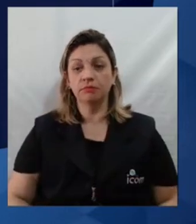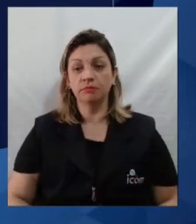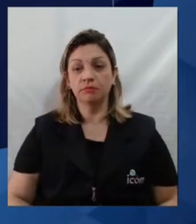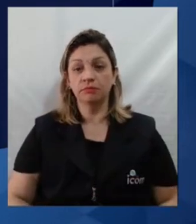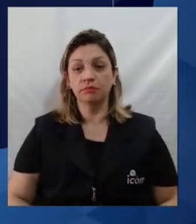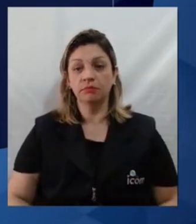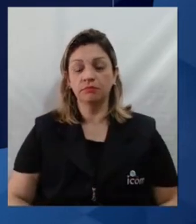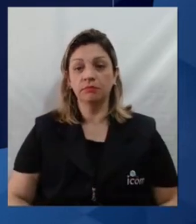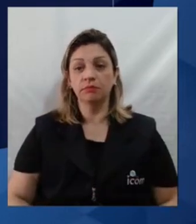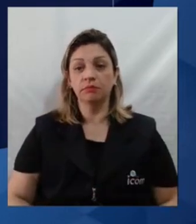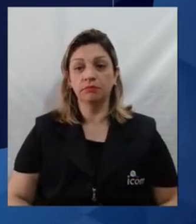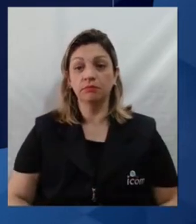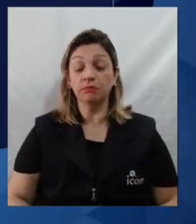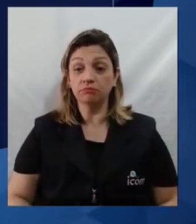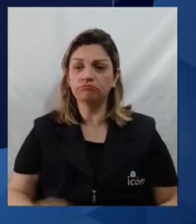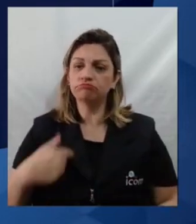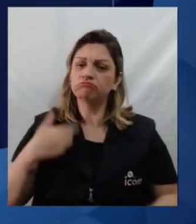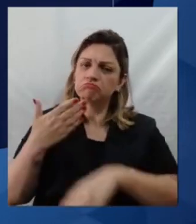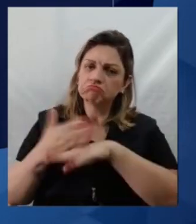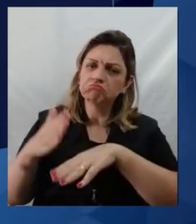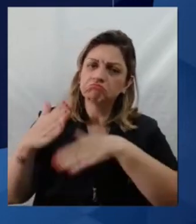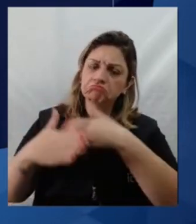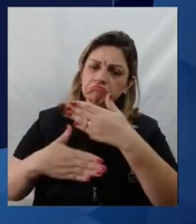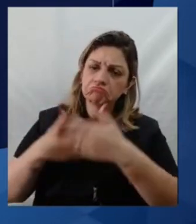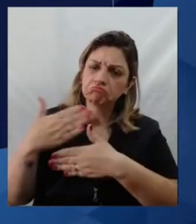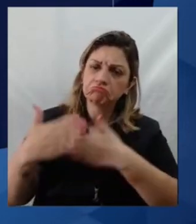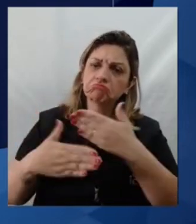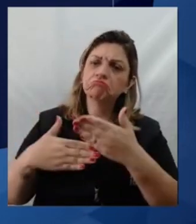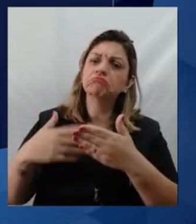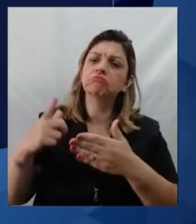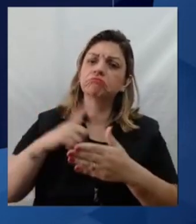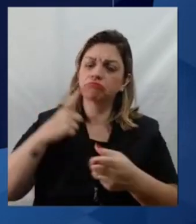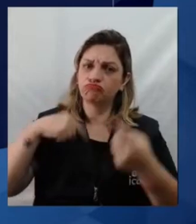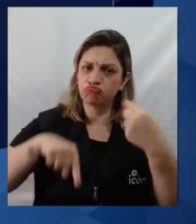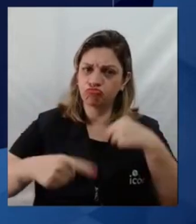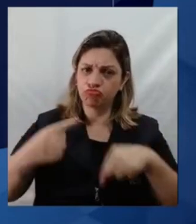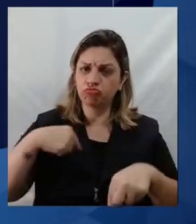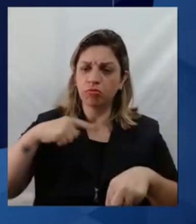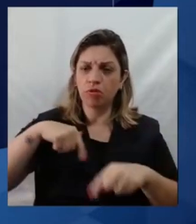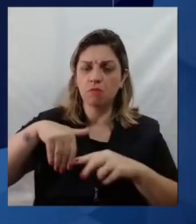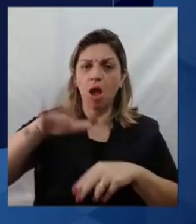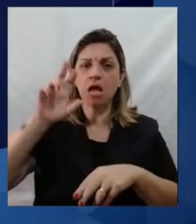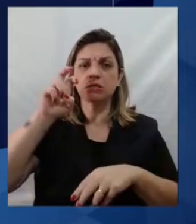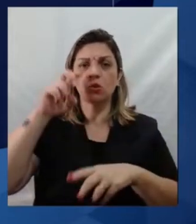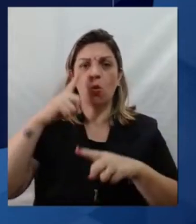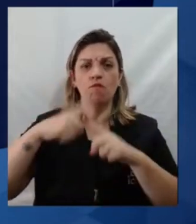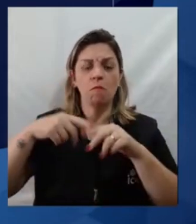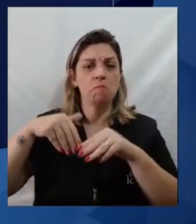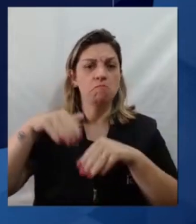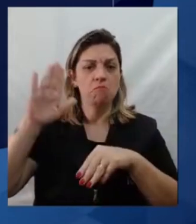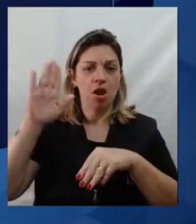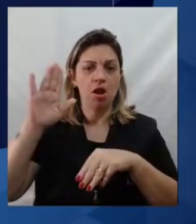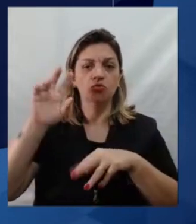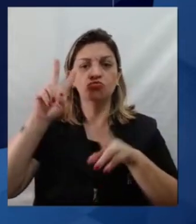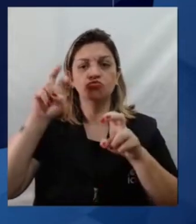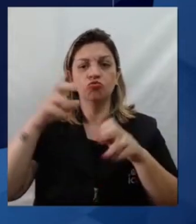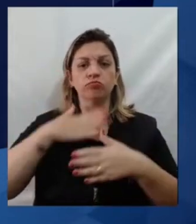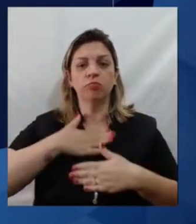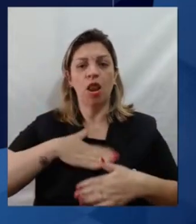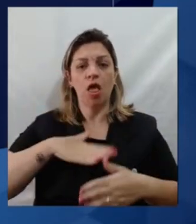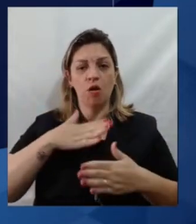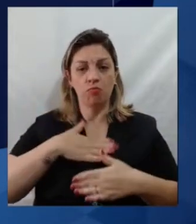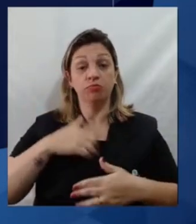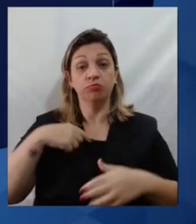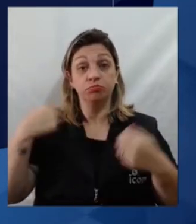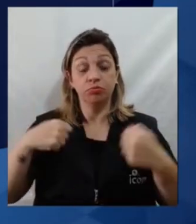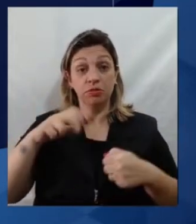Durante o exercício, a nossa demanda metabólica ela chega a aumentar até 5 vezes mais em relação ao repouso. Ou seja, eu preciso de 5 vezes mais